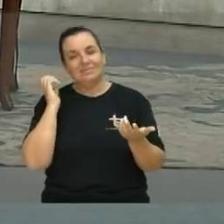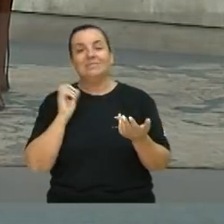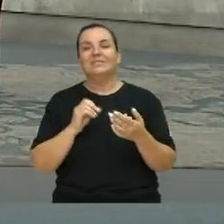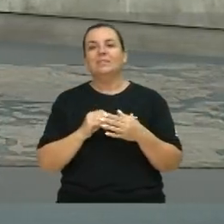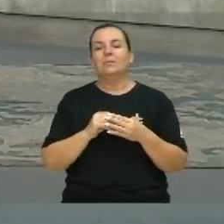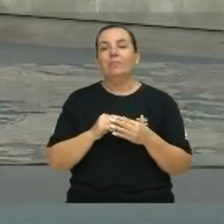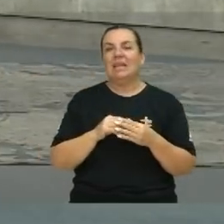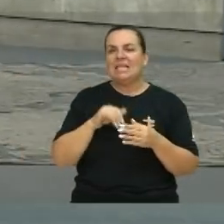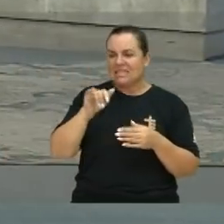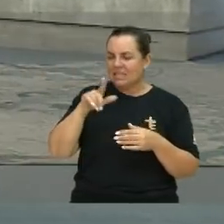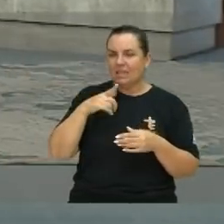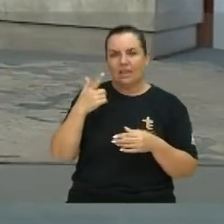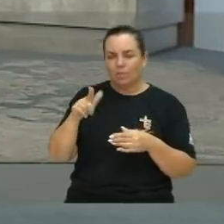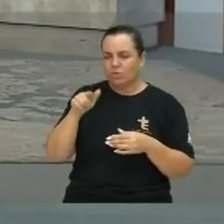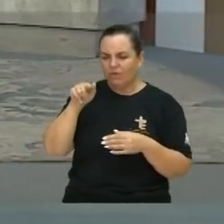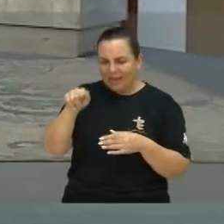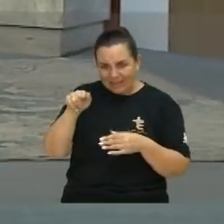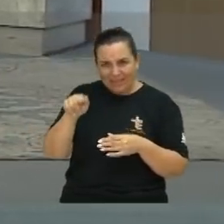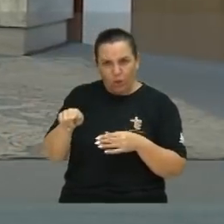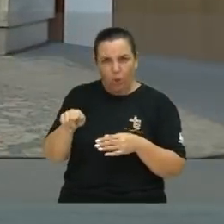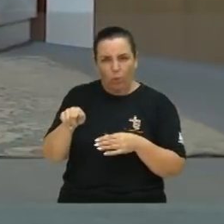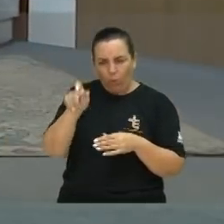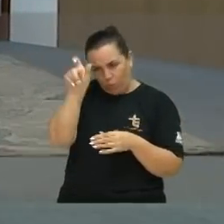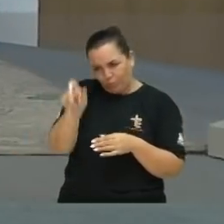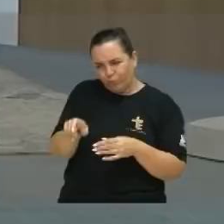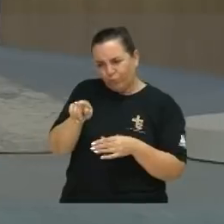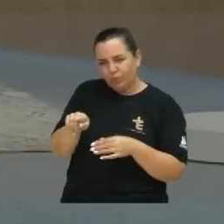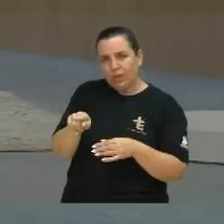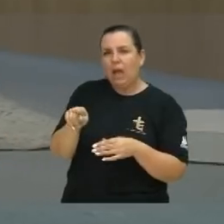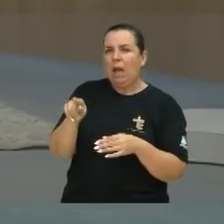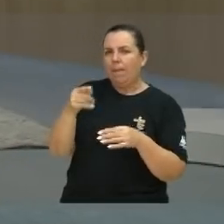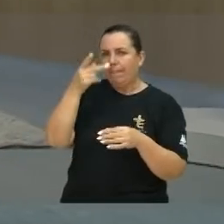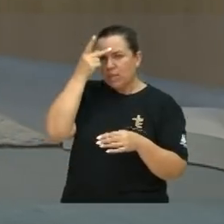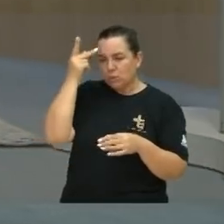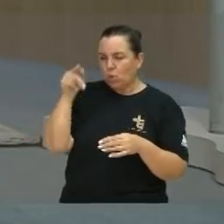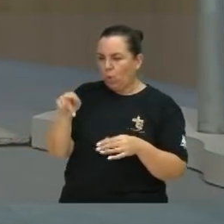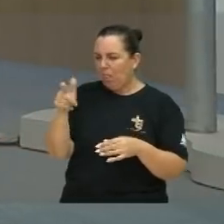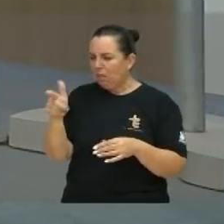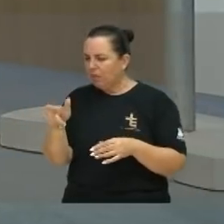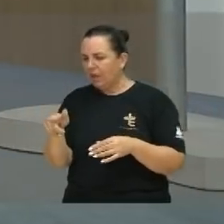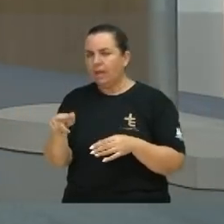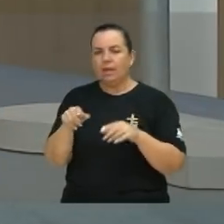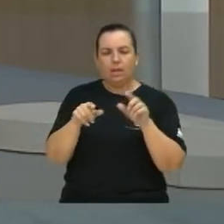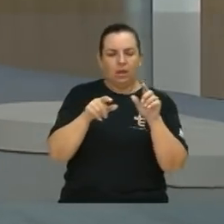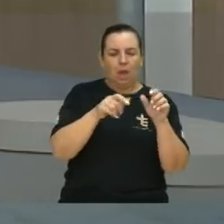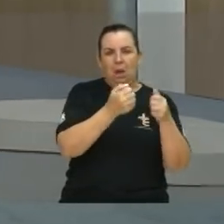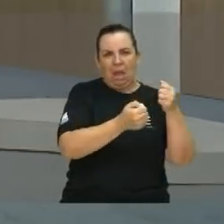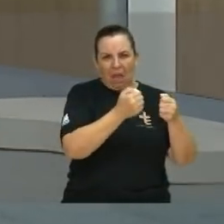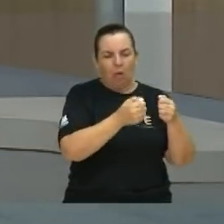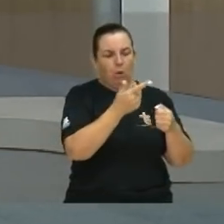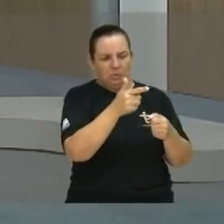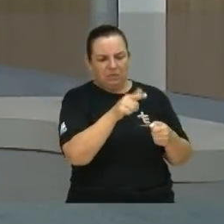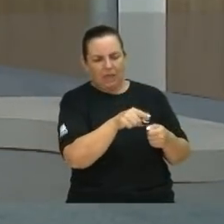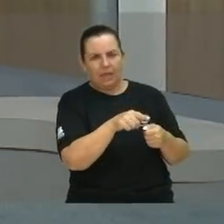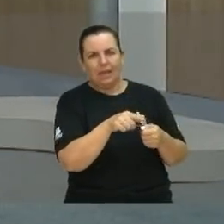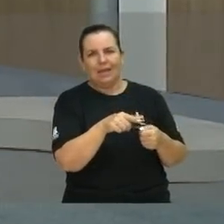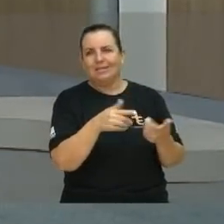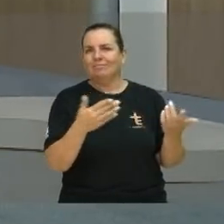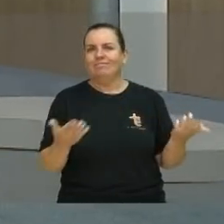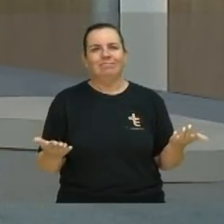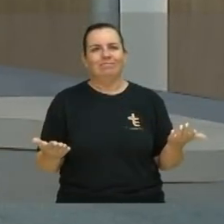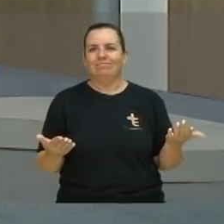sem aquele paradigma aquela realidade deixa de ser ela mesma não existe